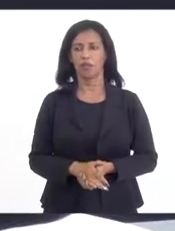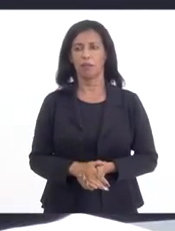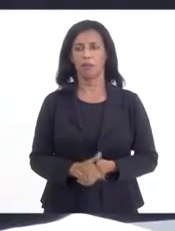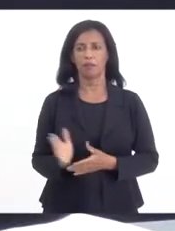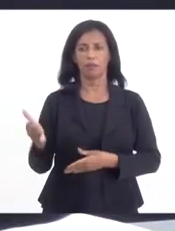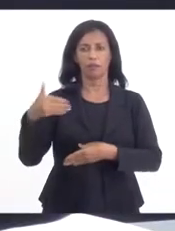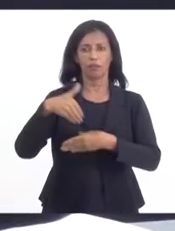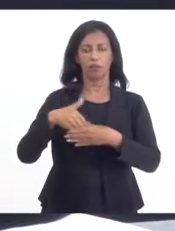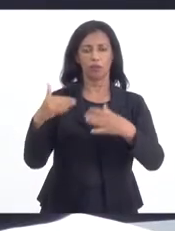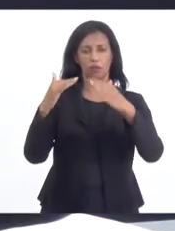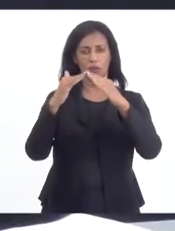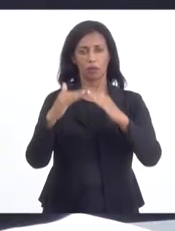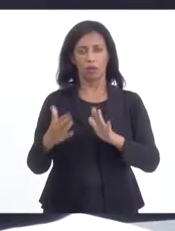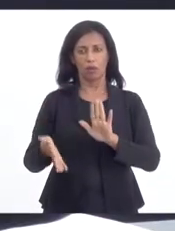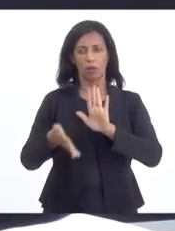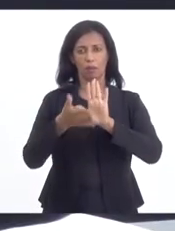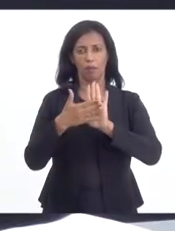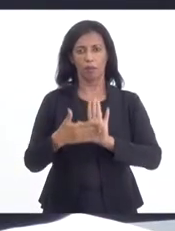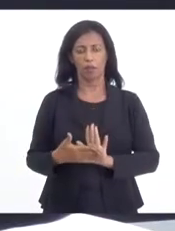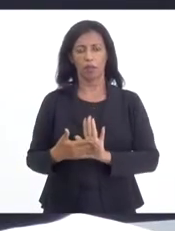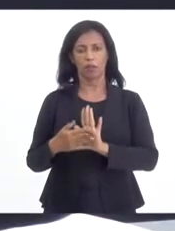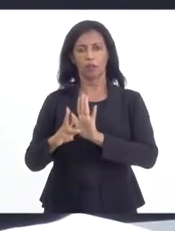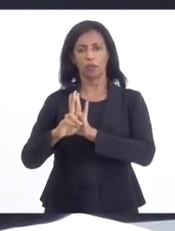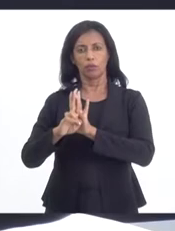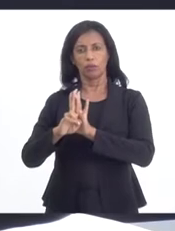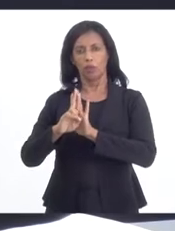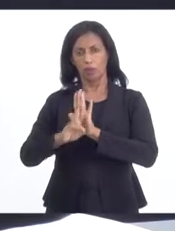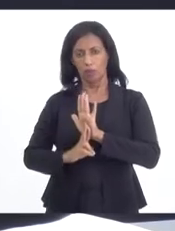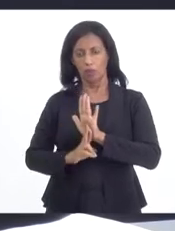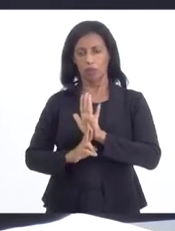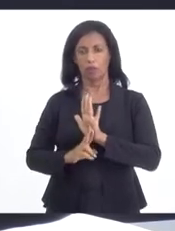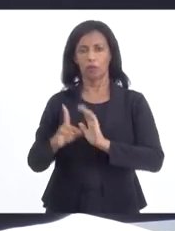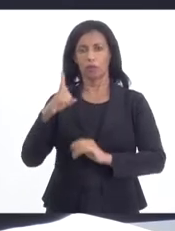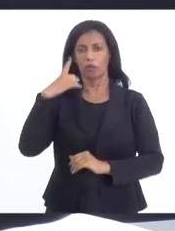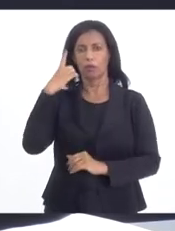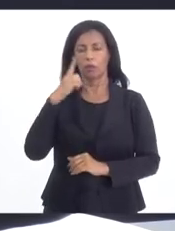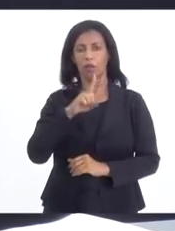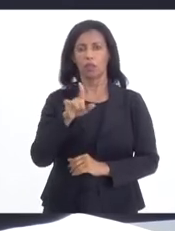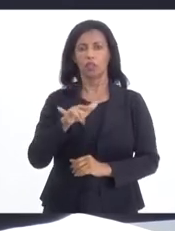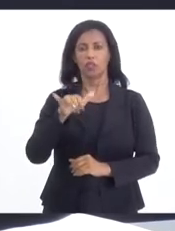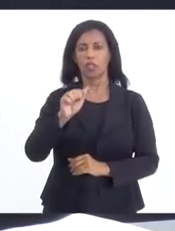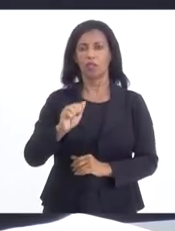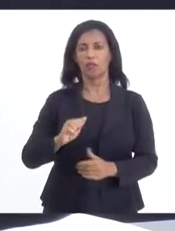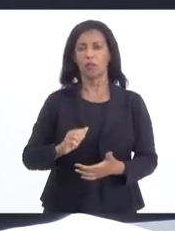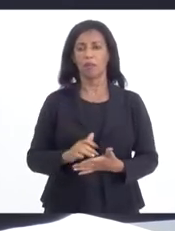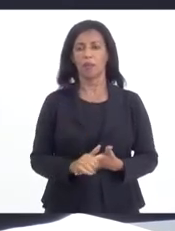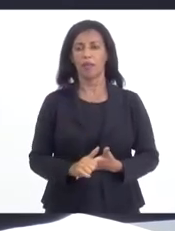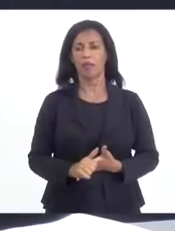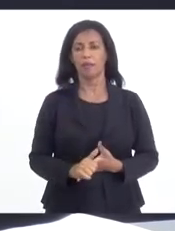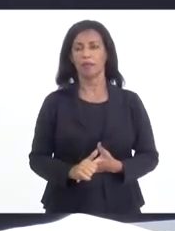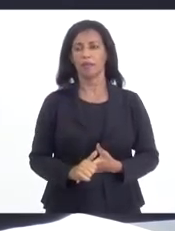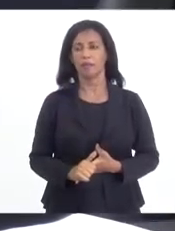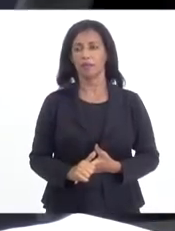voto favorável ao parecer do relator. Deputada Zeidan, votou?